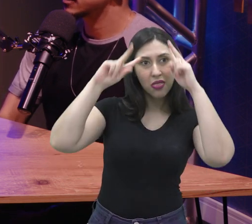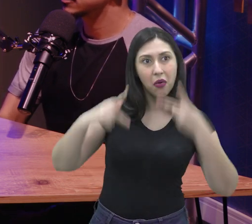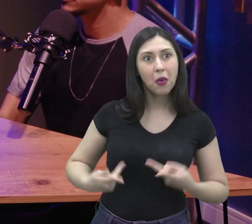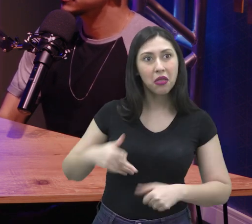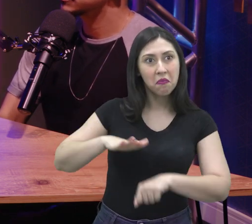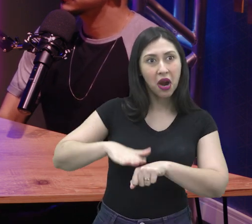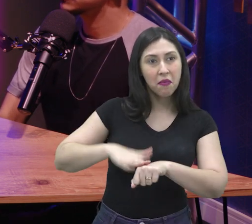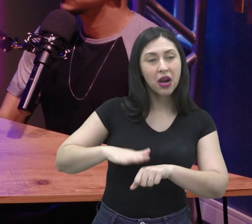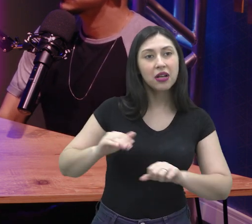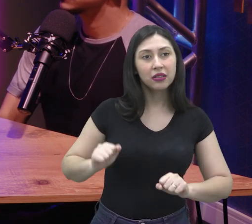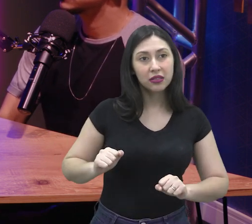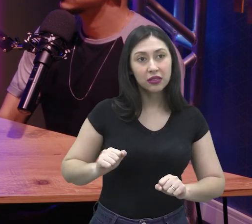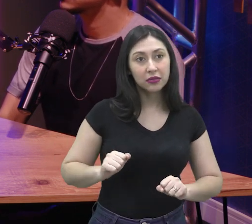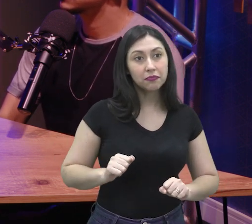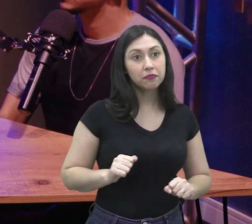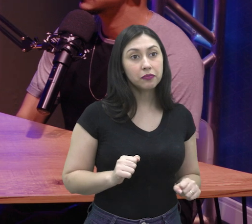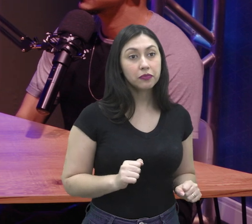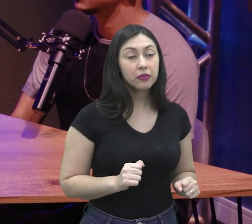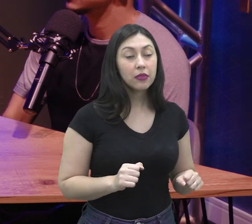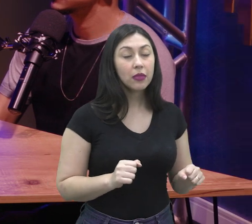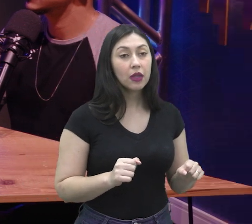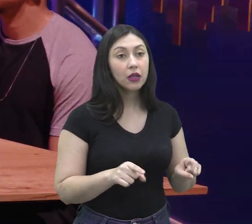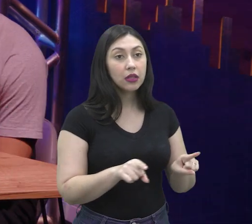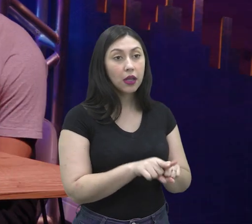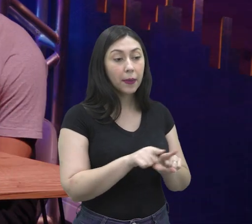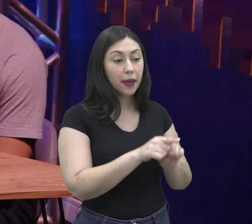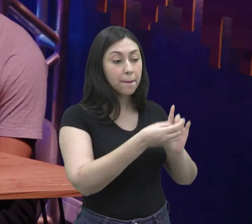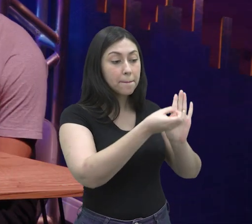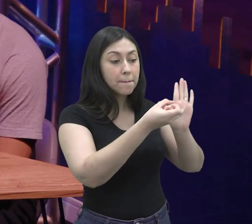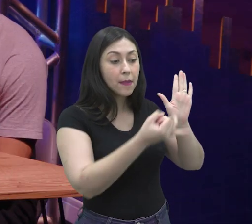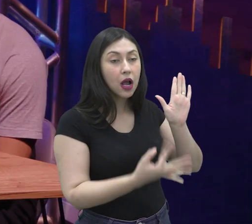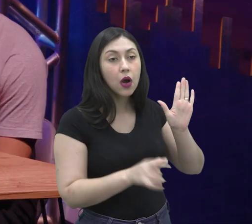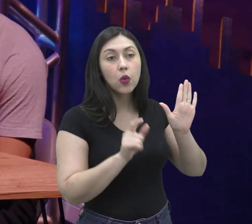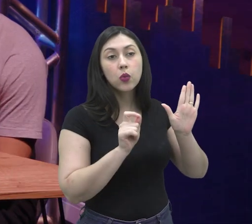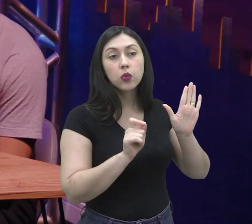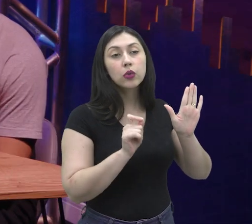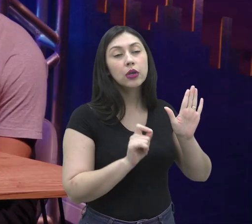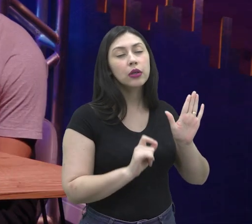humana. E daí essa notícia aqui da Agência Brasil. E tem aqui, né?